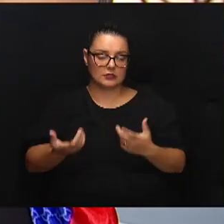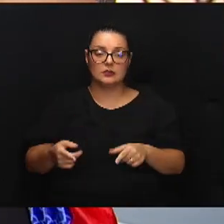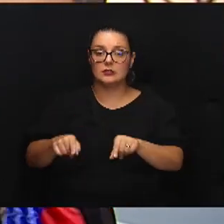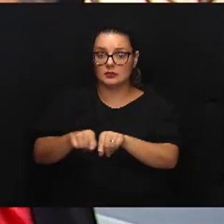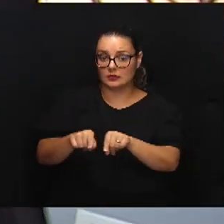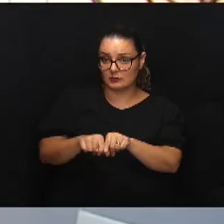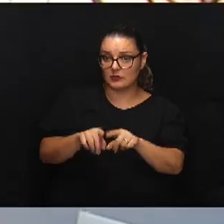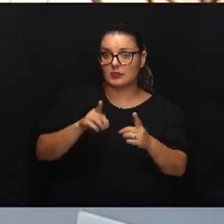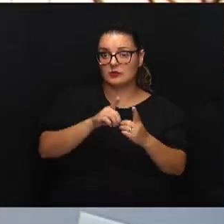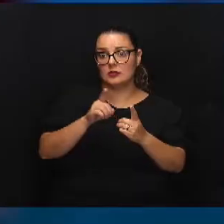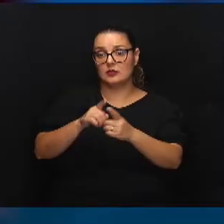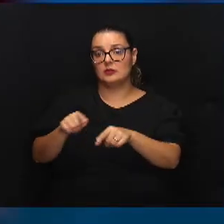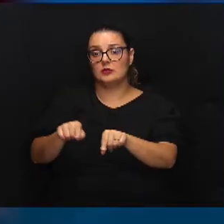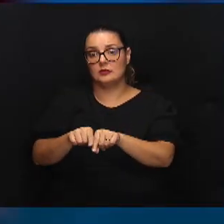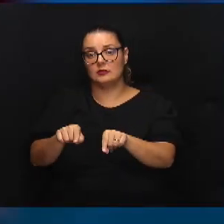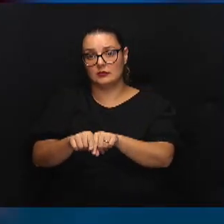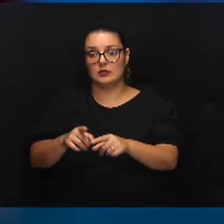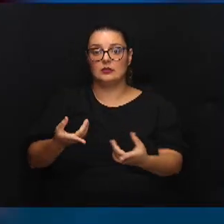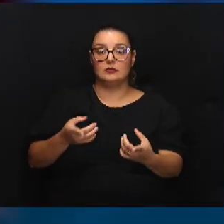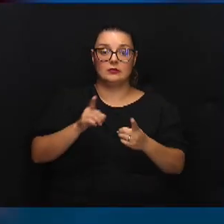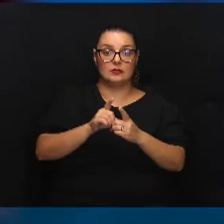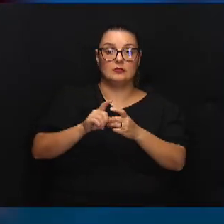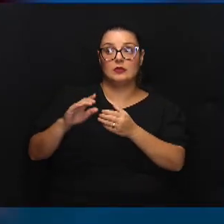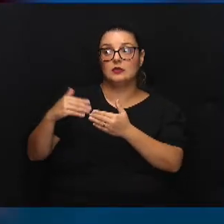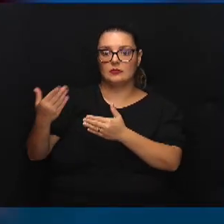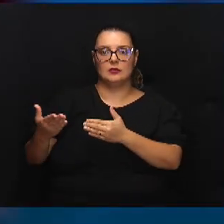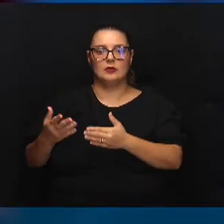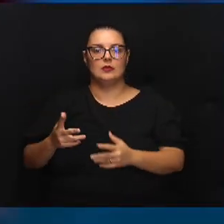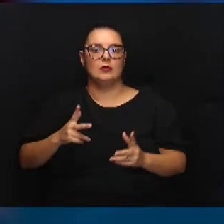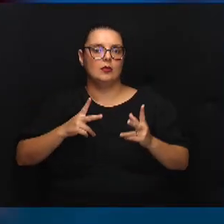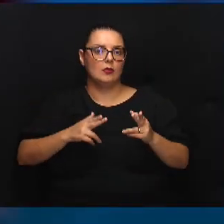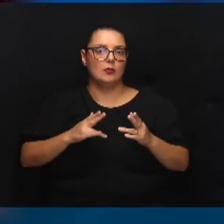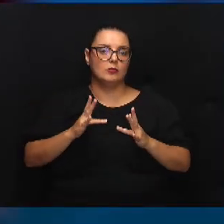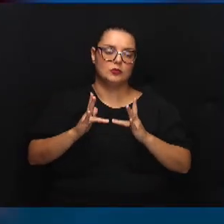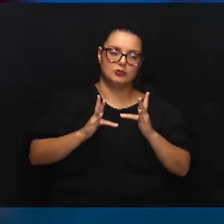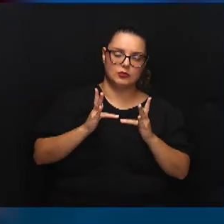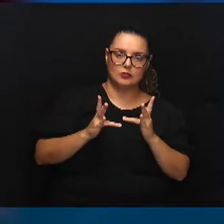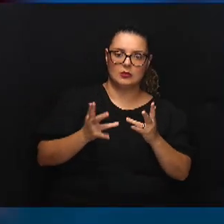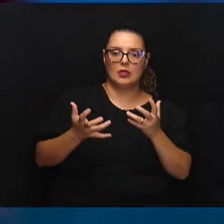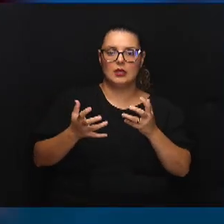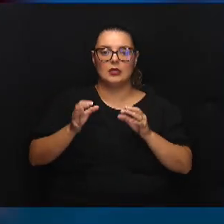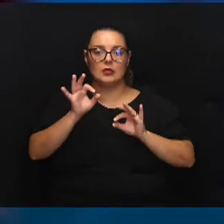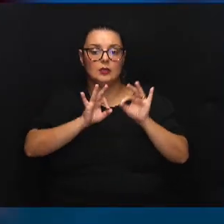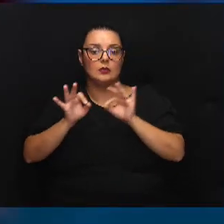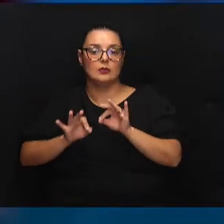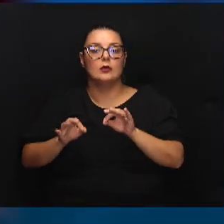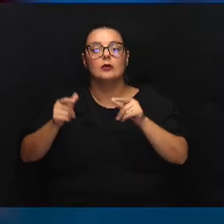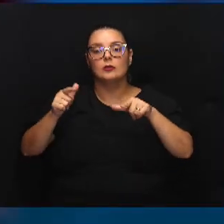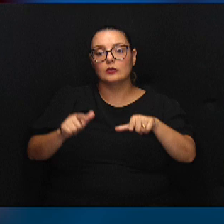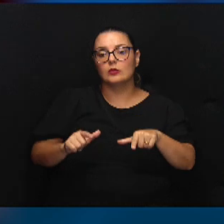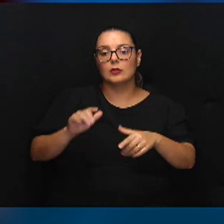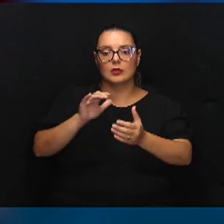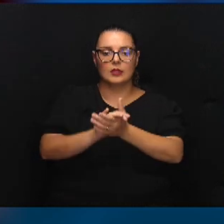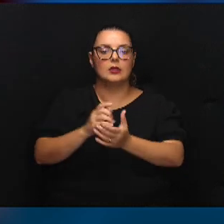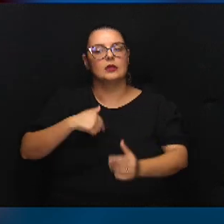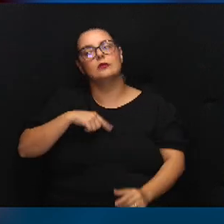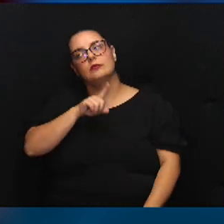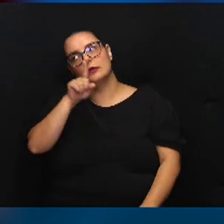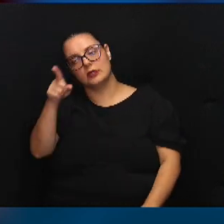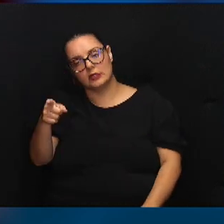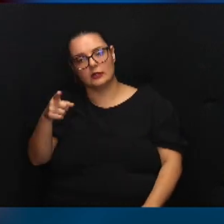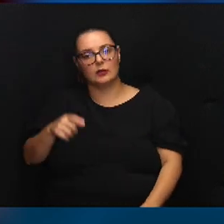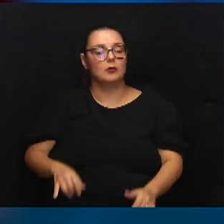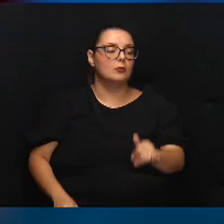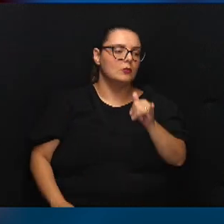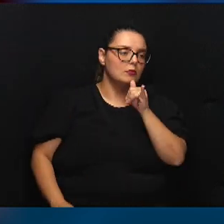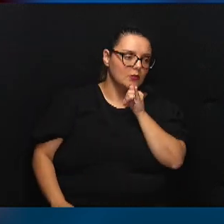o atendimento aqui também, fazer atendimento externo, tipo noiva. E que ela quer se arrumar onde ela vai casar, eu vou até ela. Por